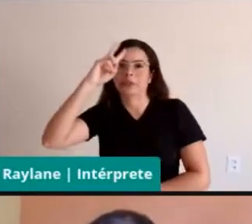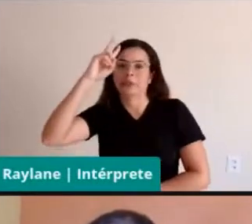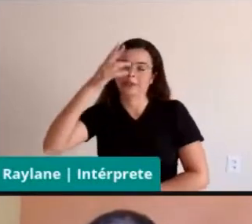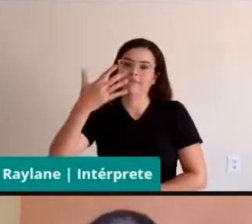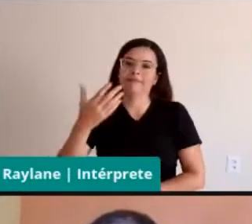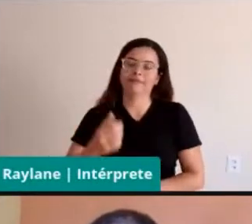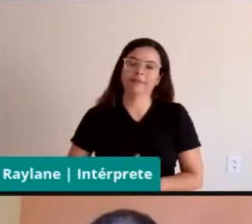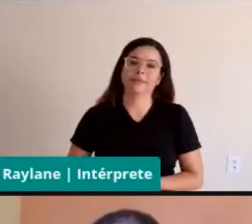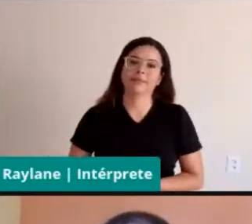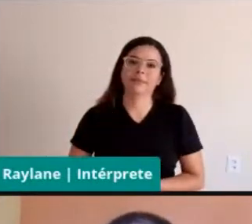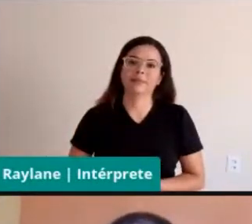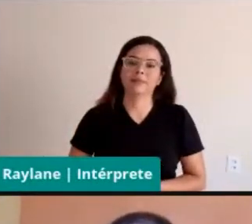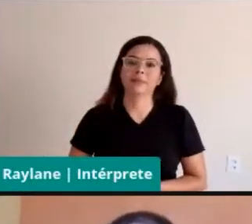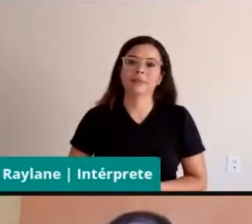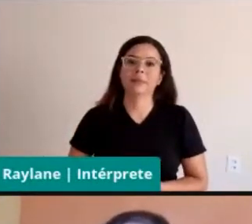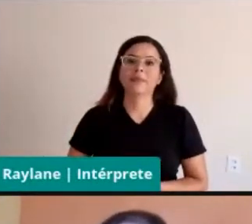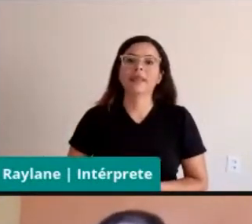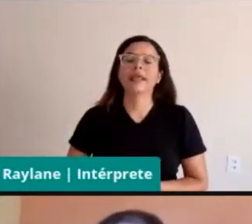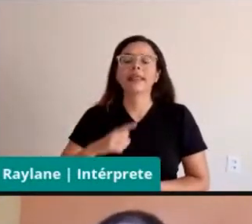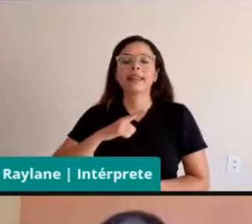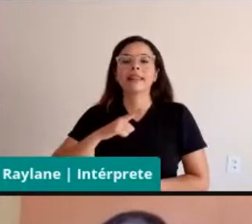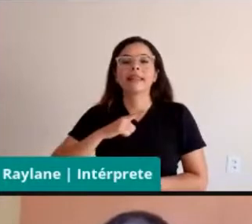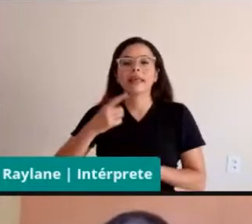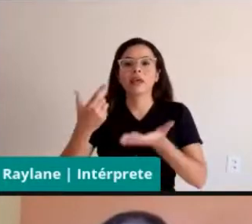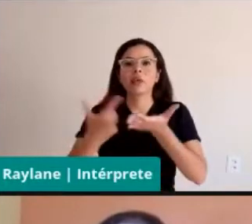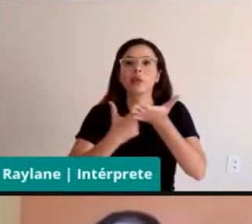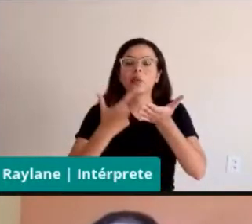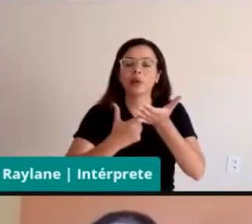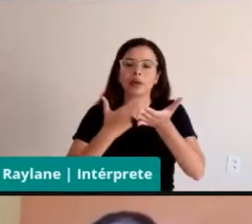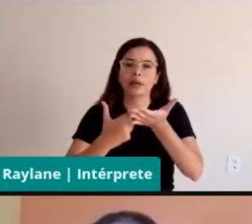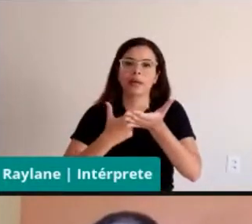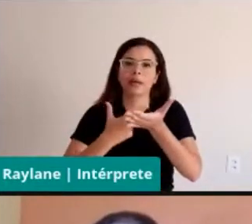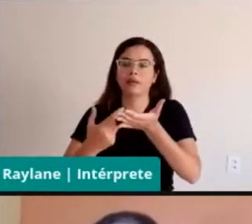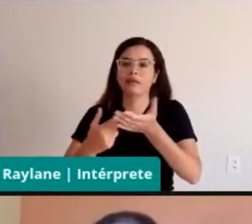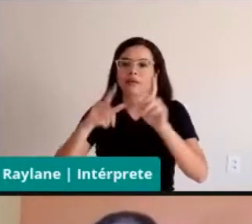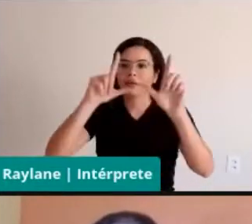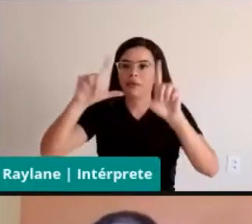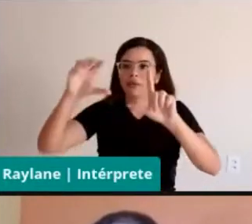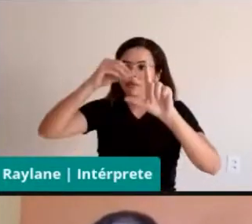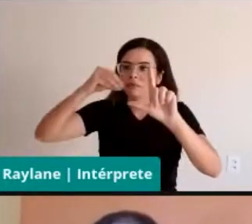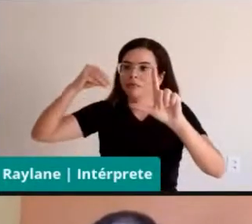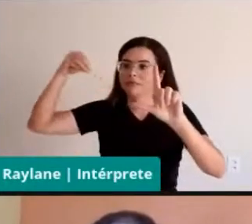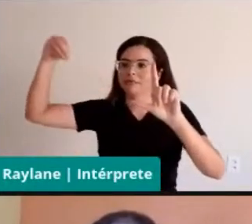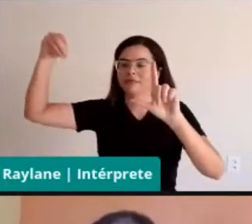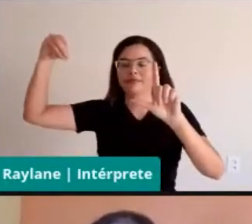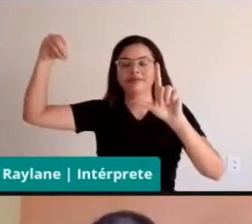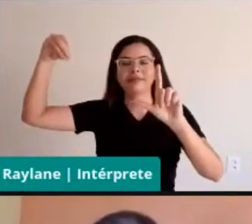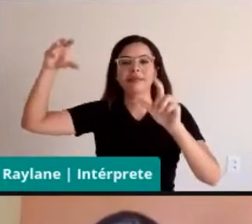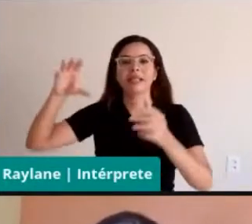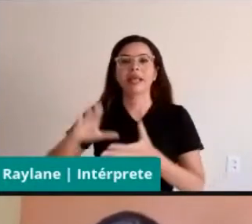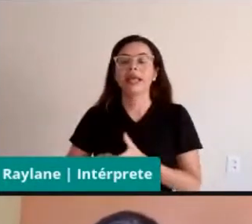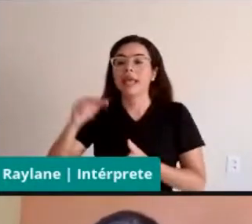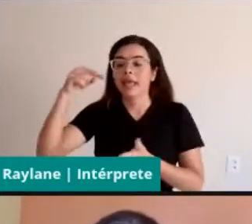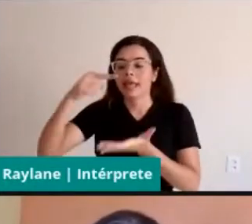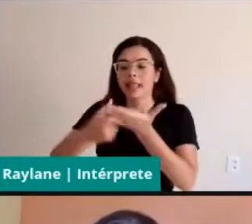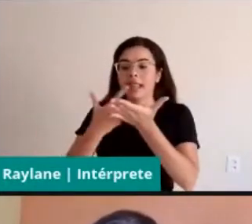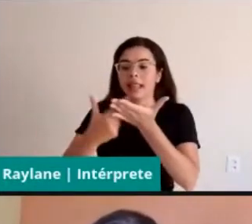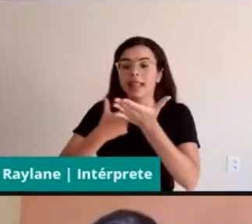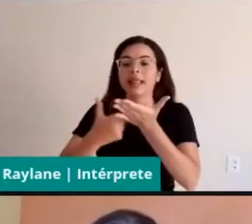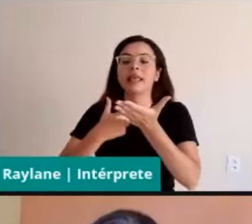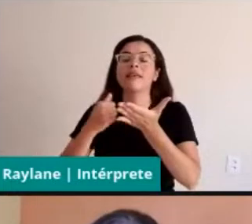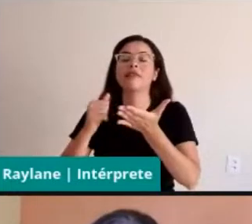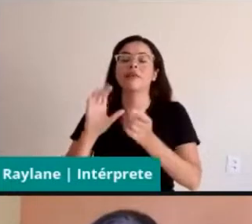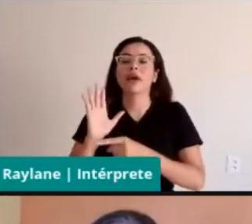quis destacar o livro Saindo do Quadro, do Alfio Marcato, que é um livro que já trouxe